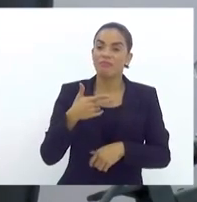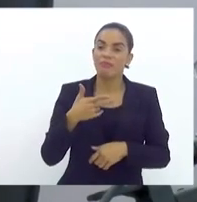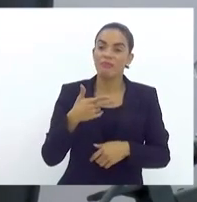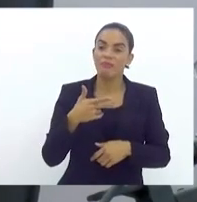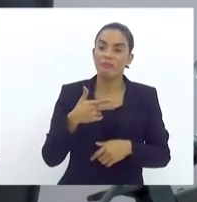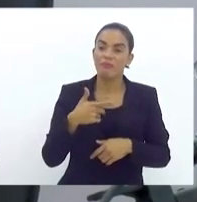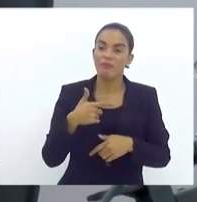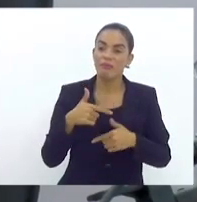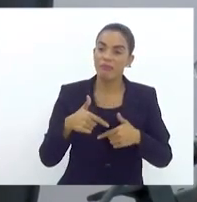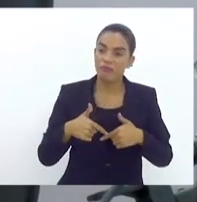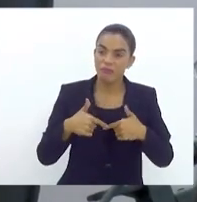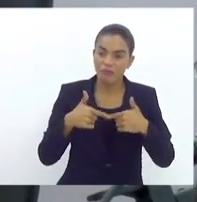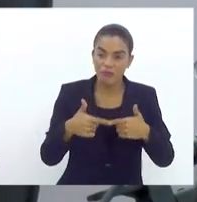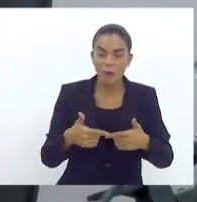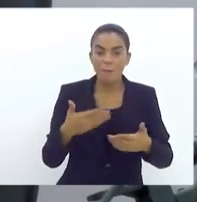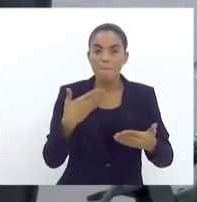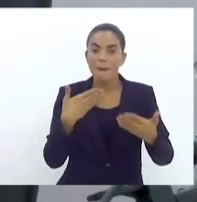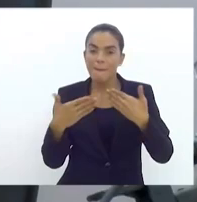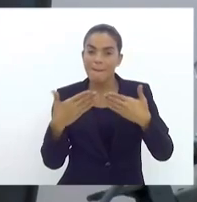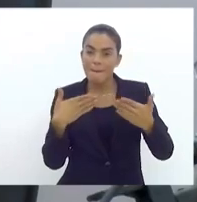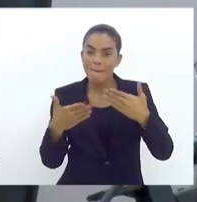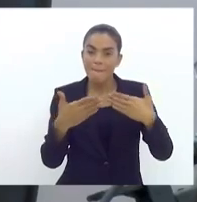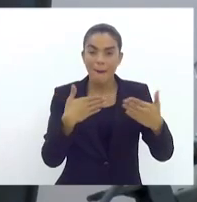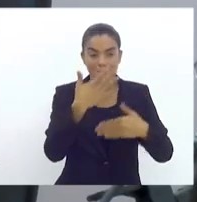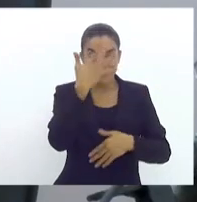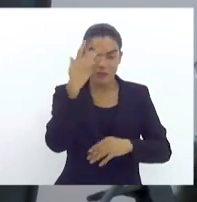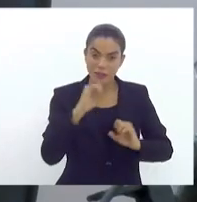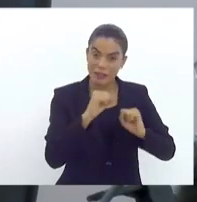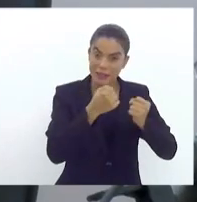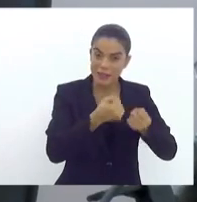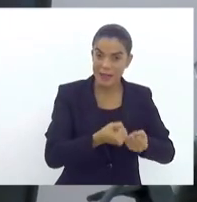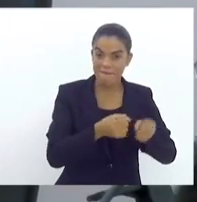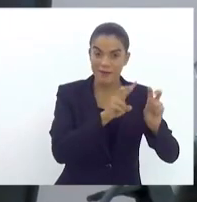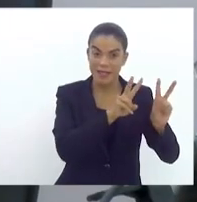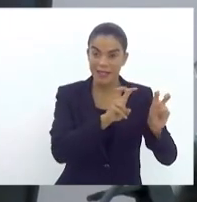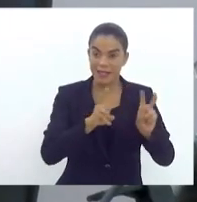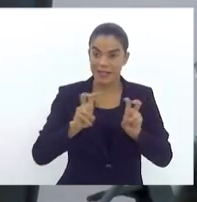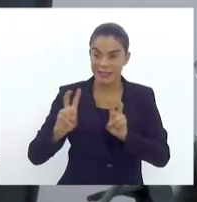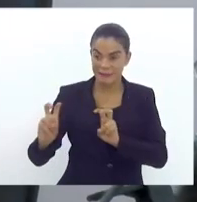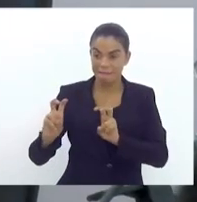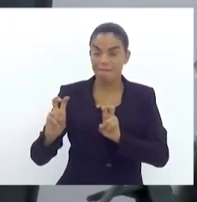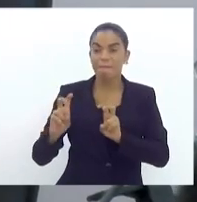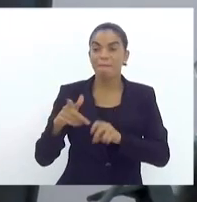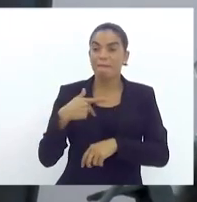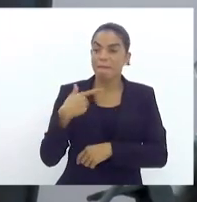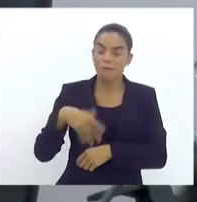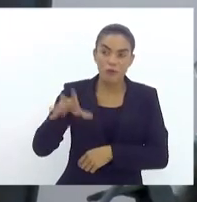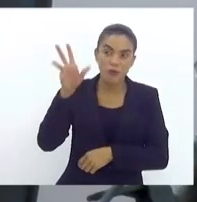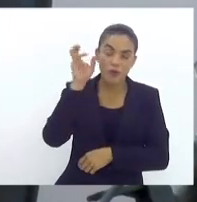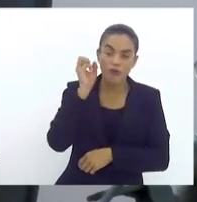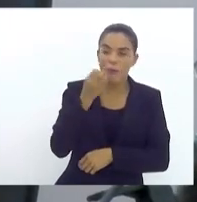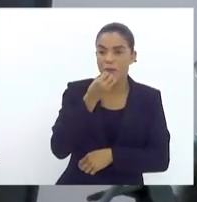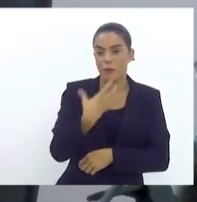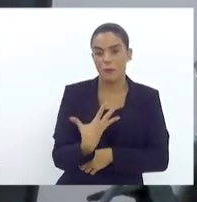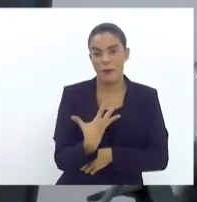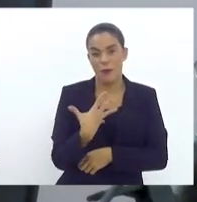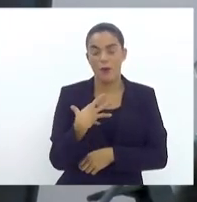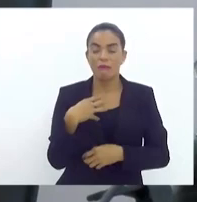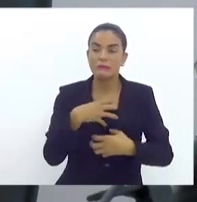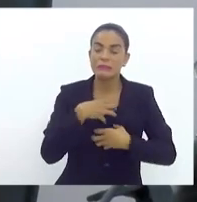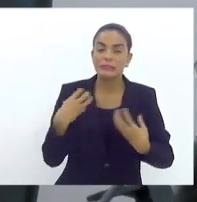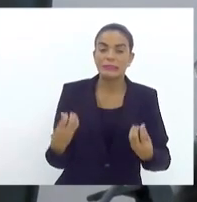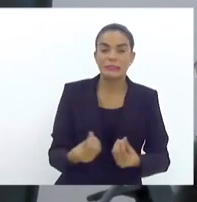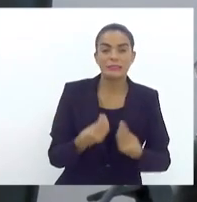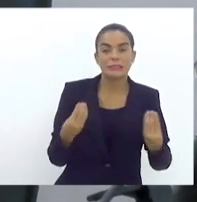a interlocução com quem defende a temática né E quando a gente ouve é muito bom ouvir a sua sensibilidade